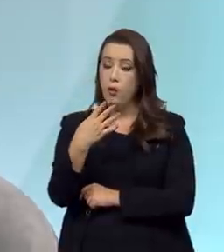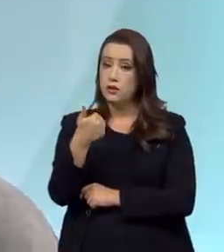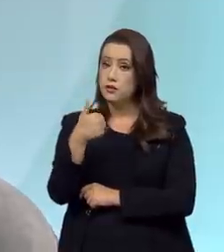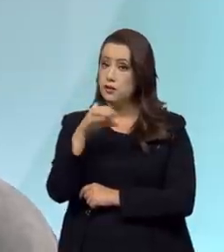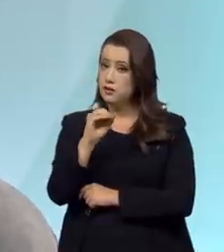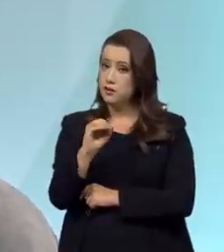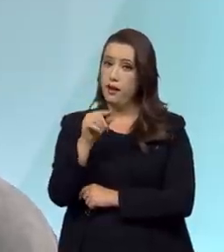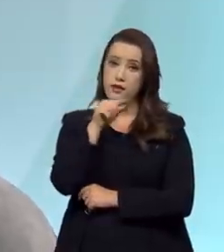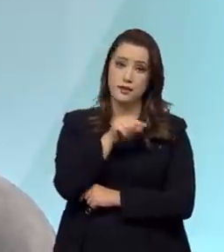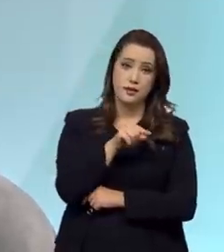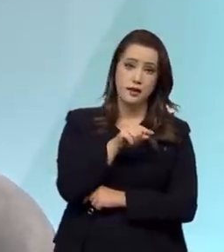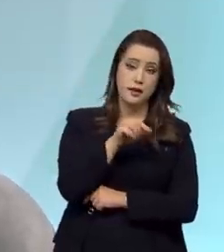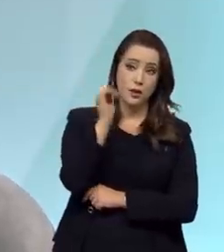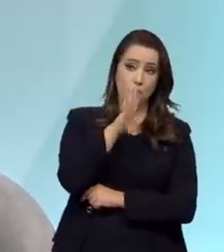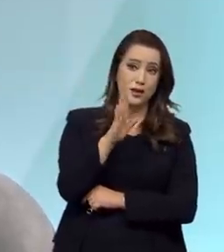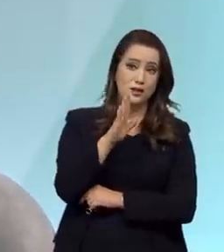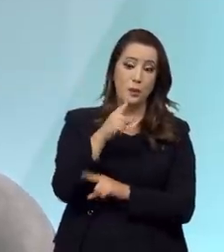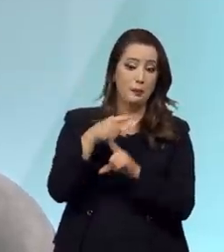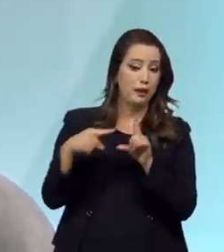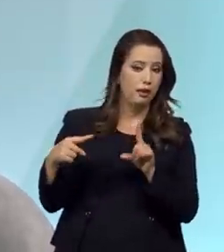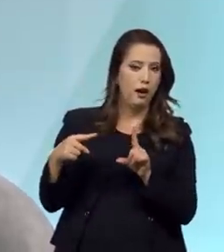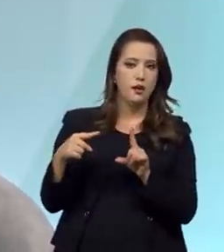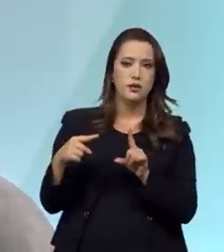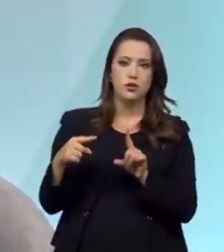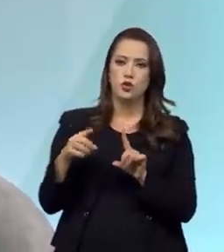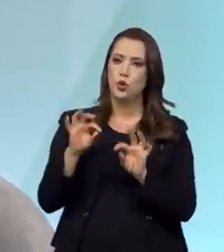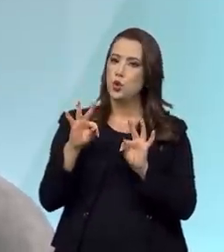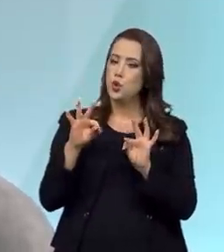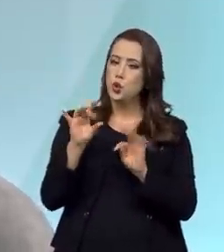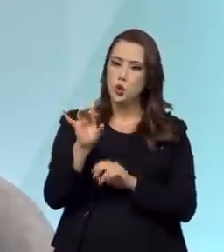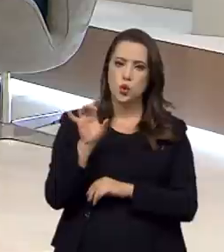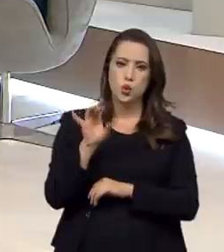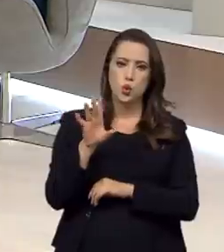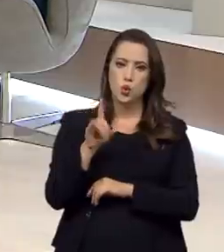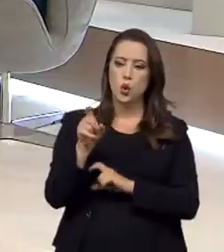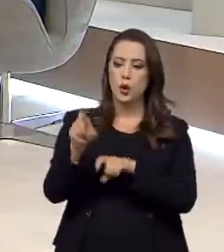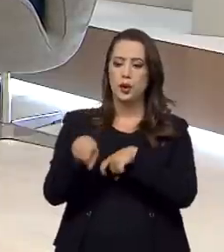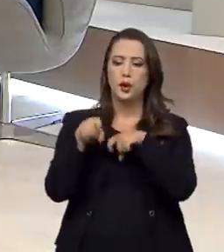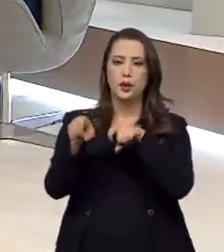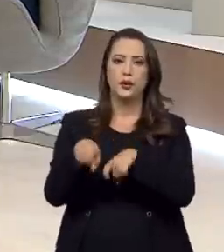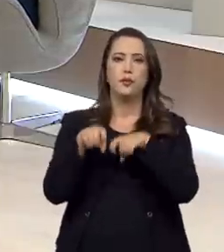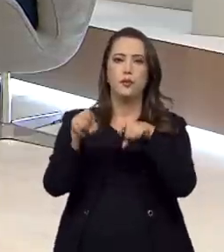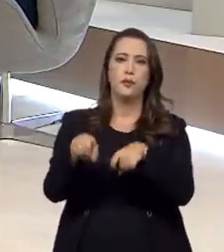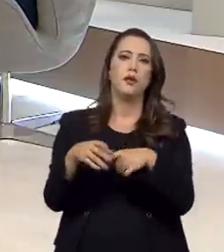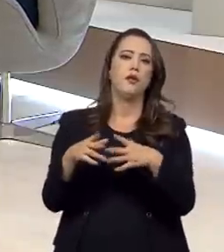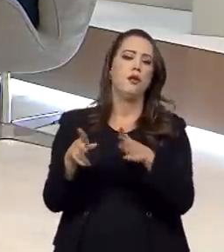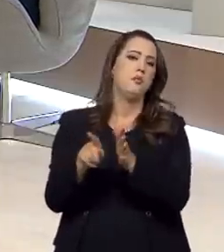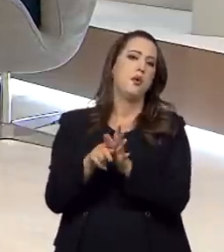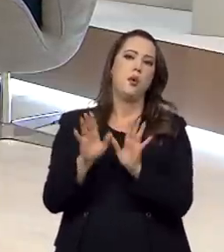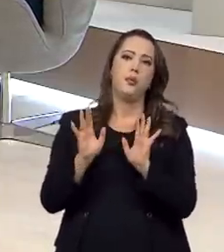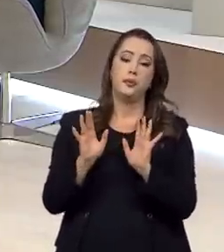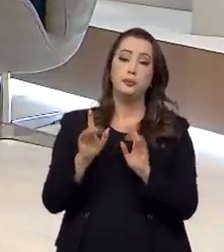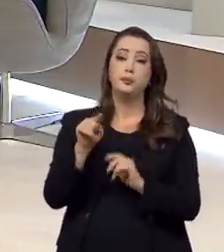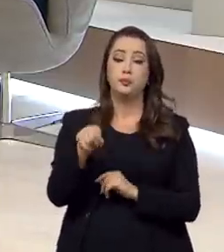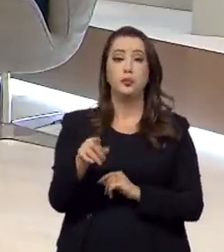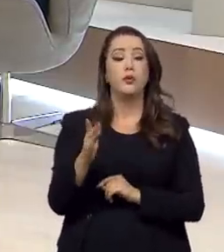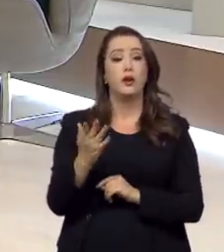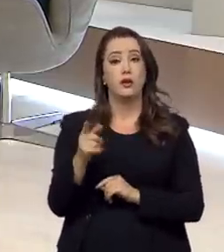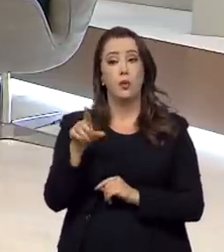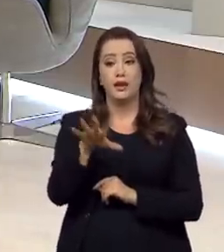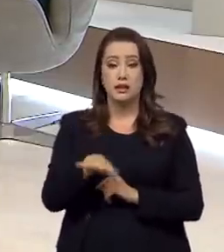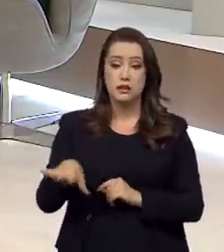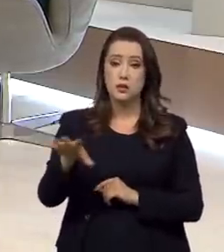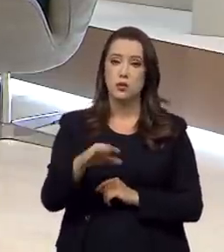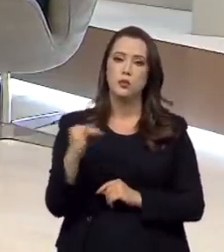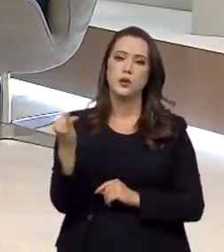vegetação nativa em propriedade em propriedade rural para esse para esse para esses setores foi muito